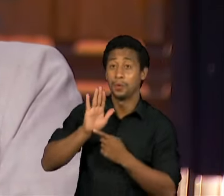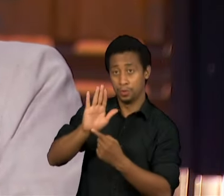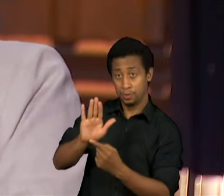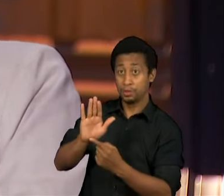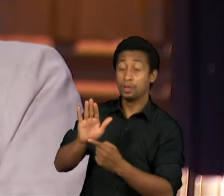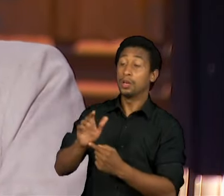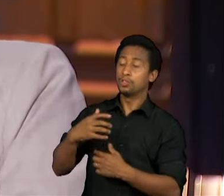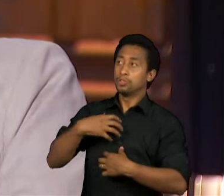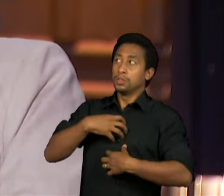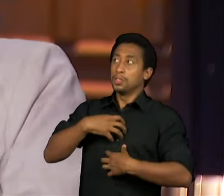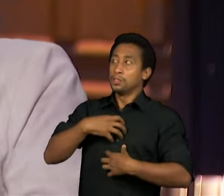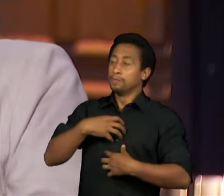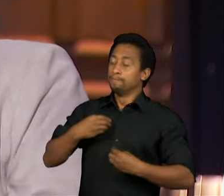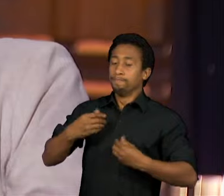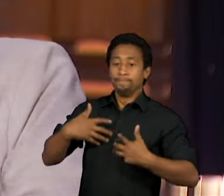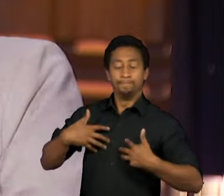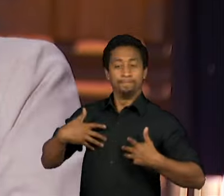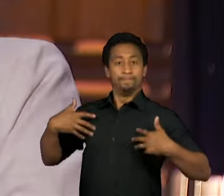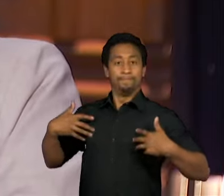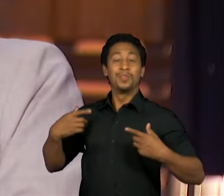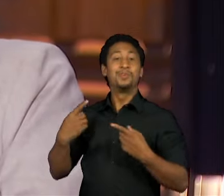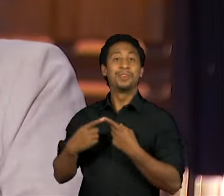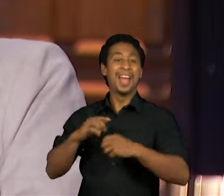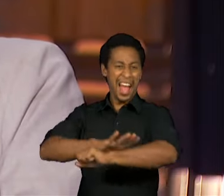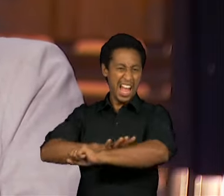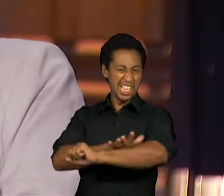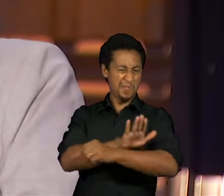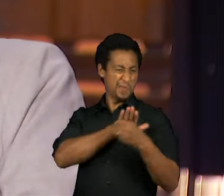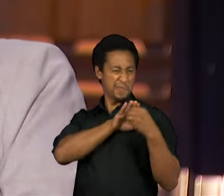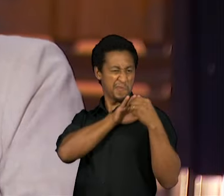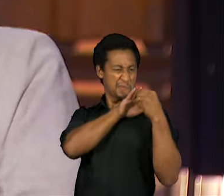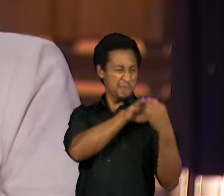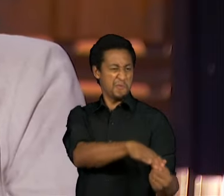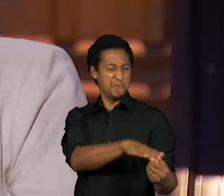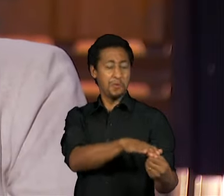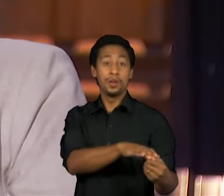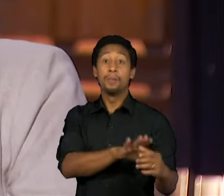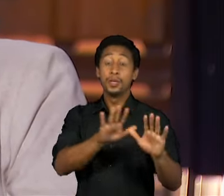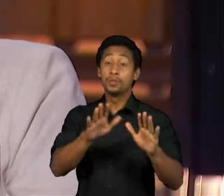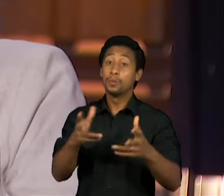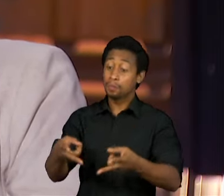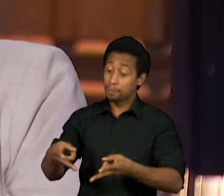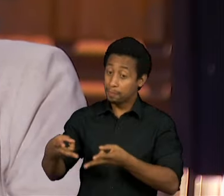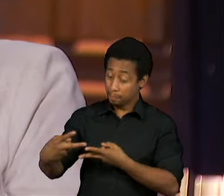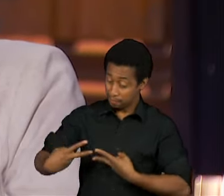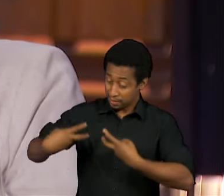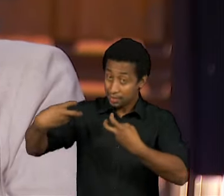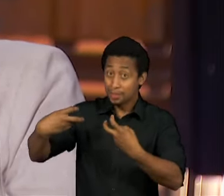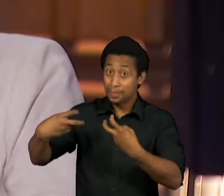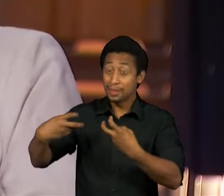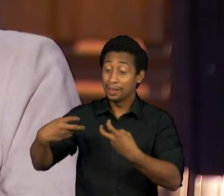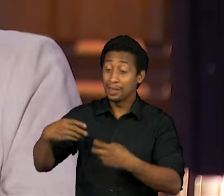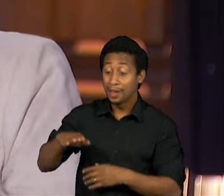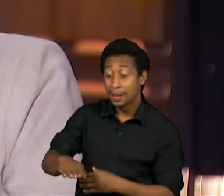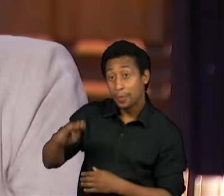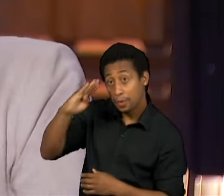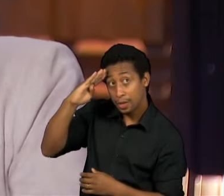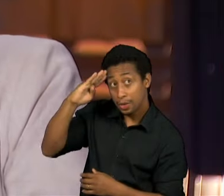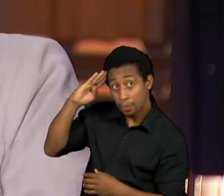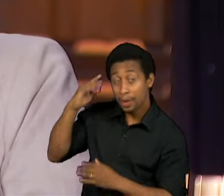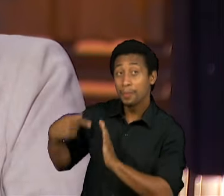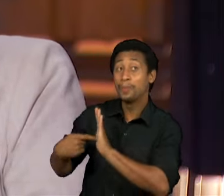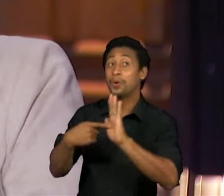realeza que o racismo tirou né porque eu raça não coloca a gente num lugar e desumanidade essa é para o Candomblé você descobre que Oxossi foi o rei de que